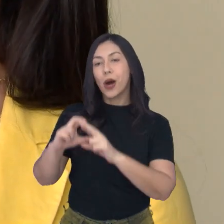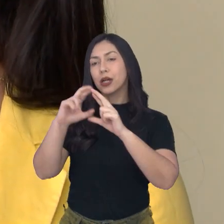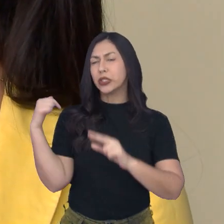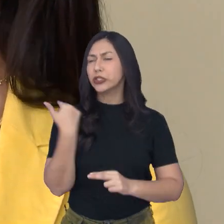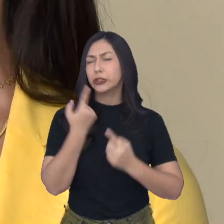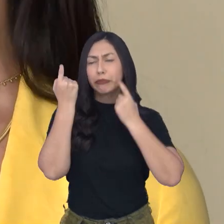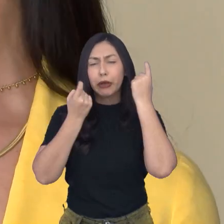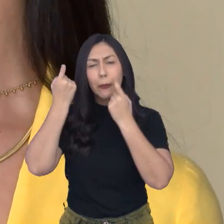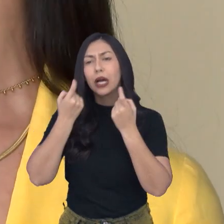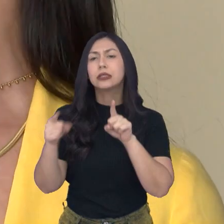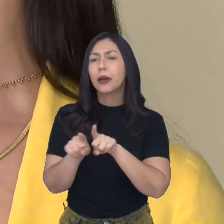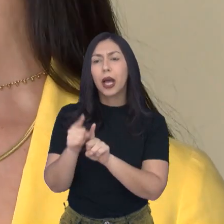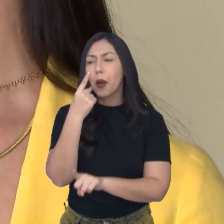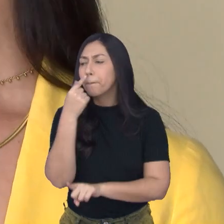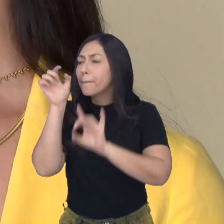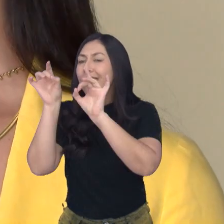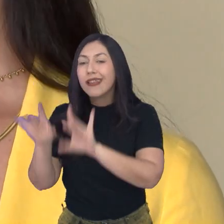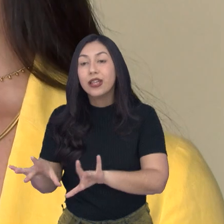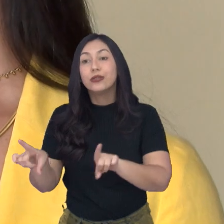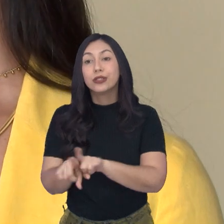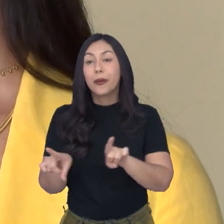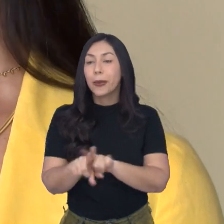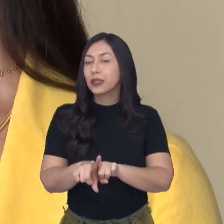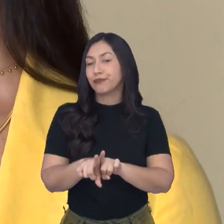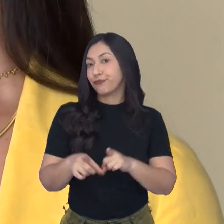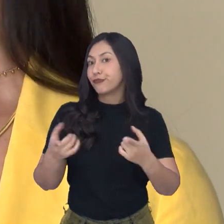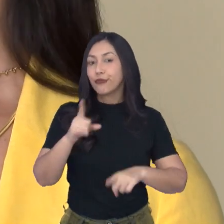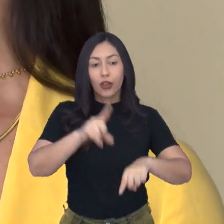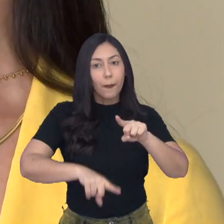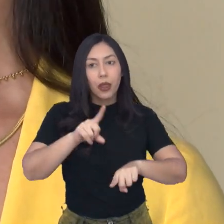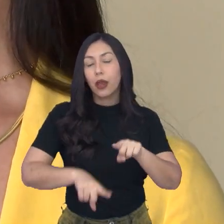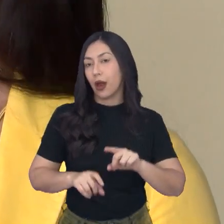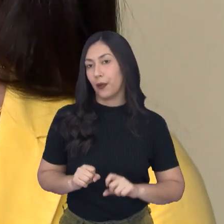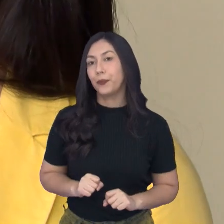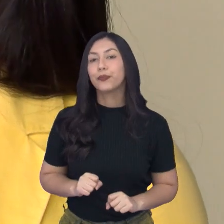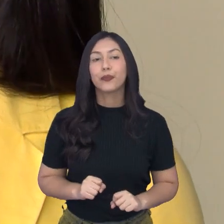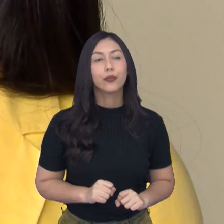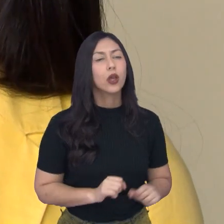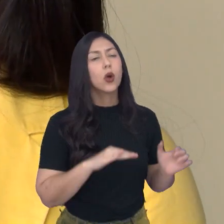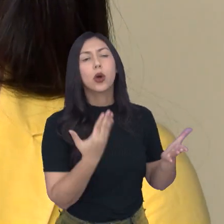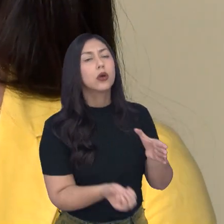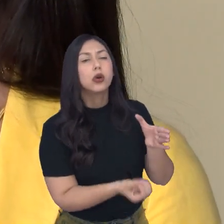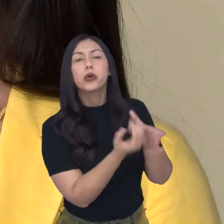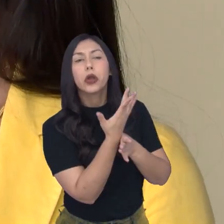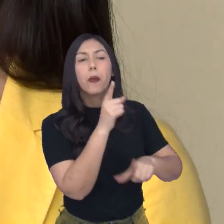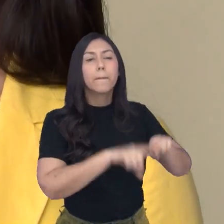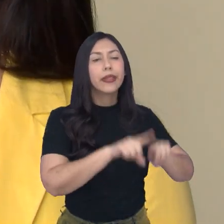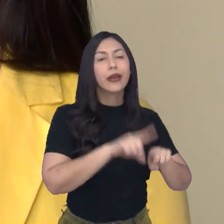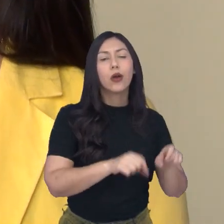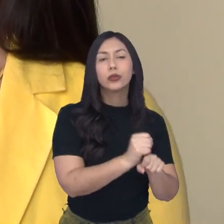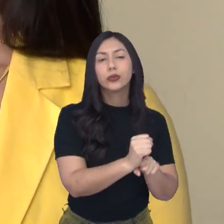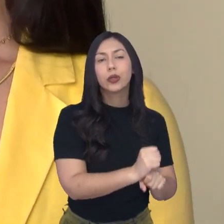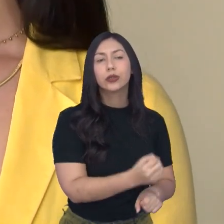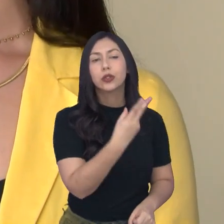né, dessa matéria-prima, como também a logística reversa das embalagens. Quando você criou o produto em 2018,